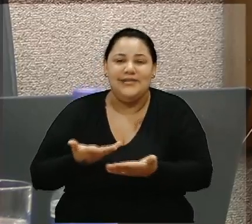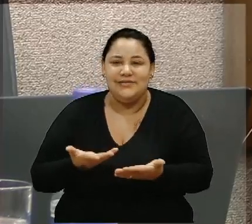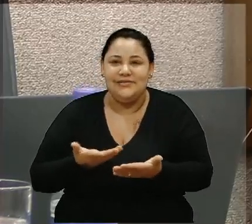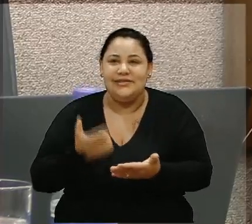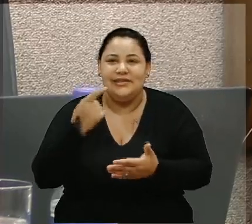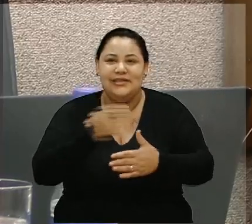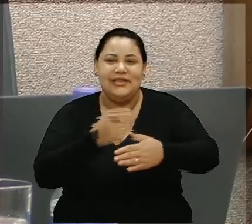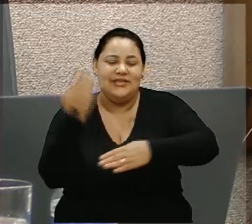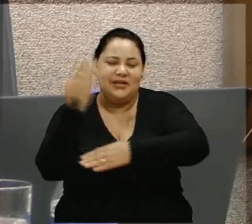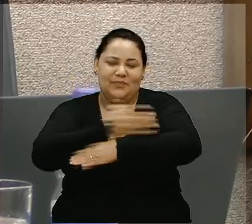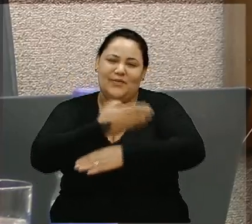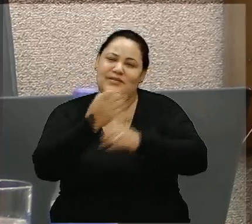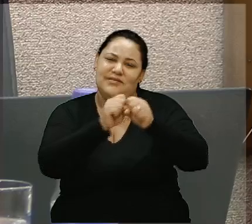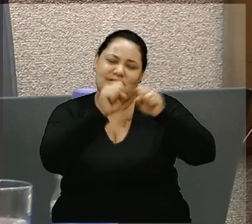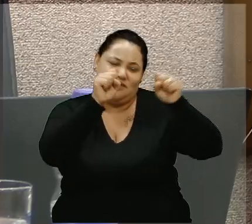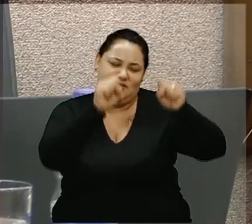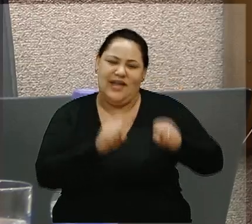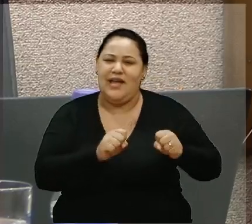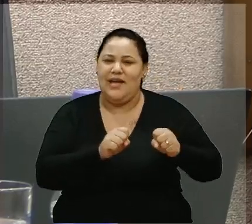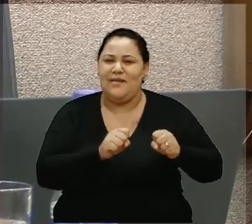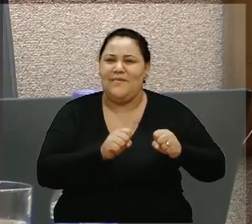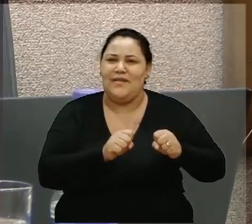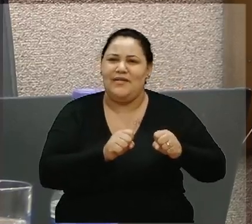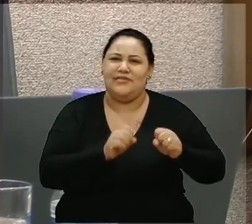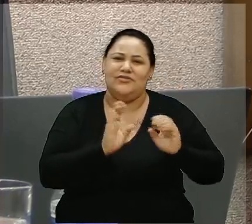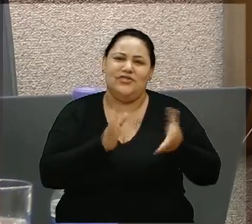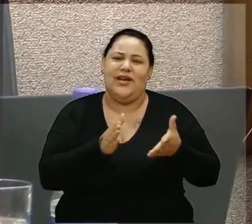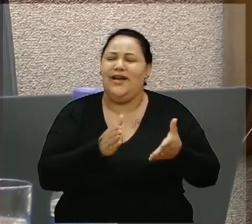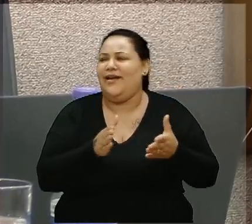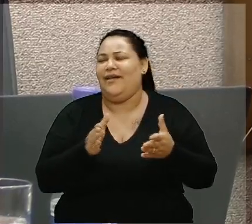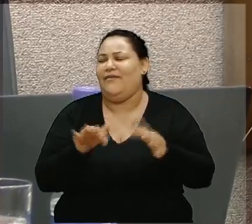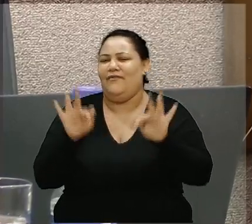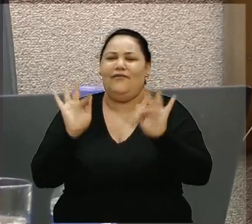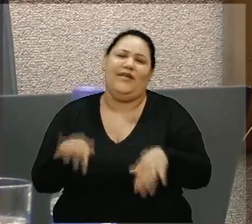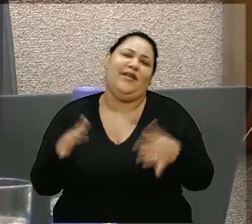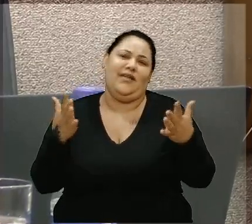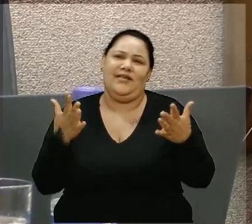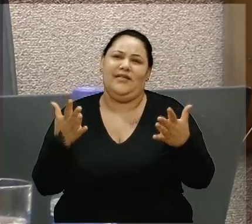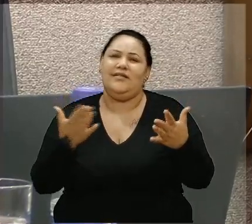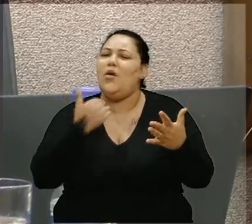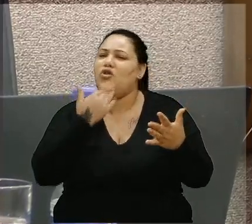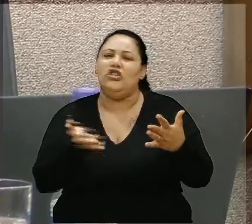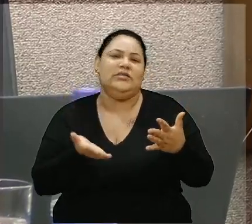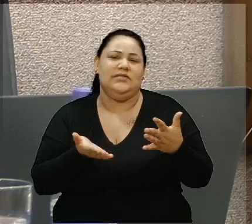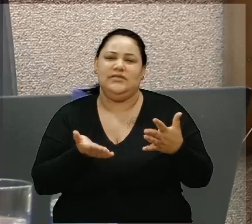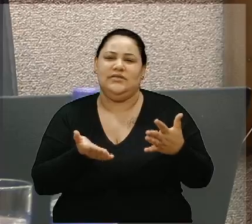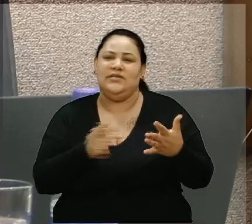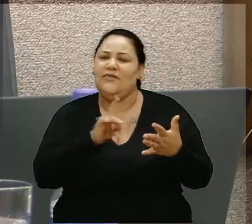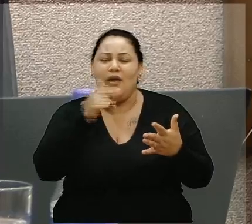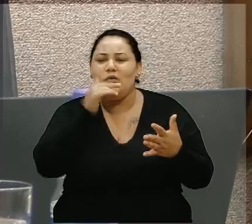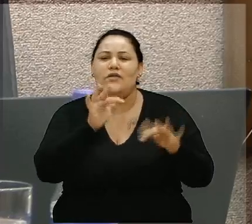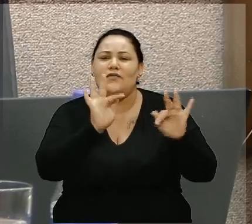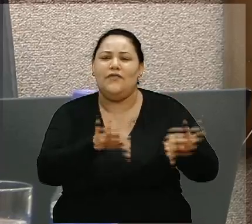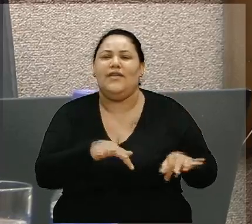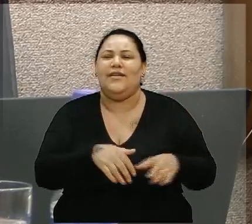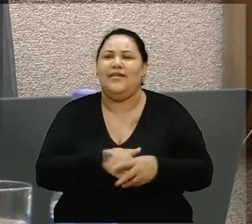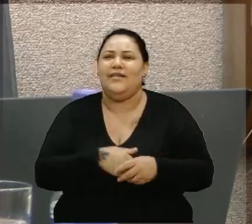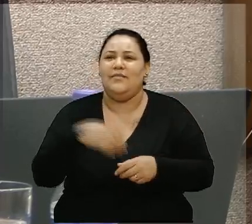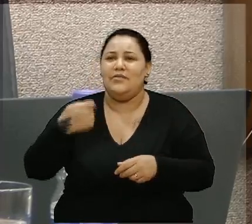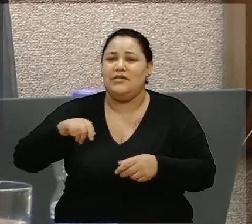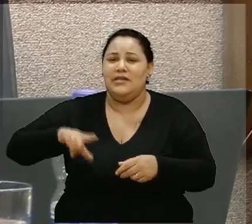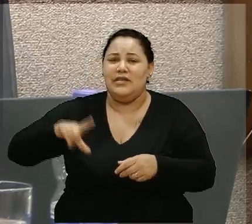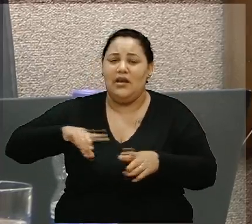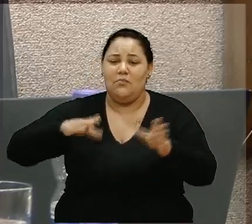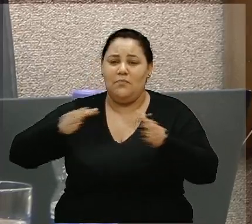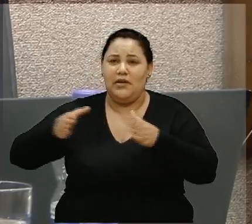isso aí é cartas marcadas, já foi, né? Já era, não tem como voltar atrás. O mínimo deveria ter um período de transição.